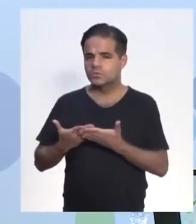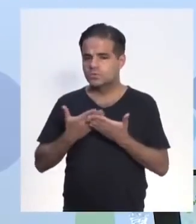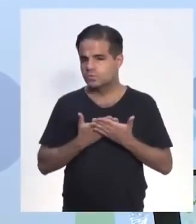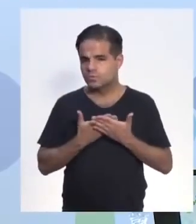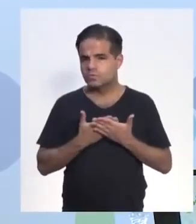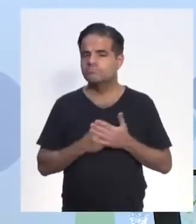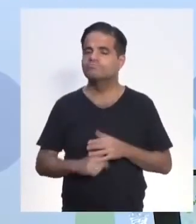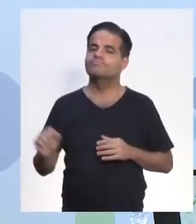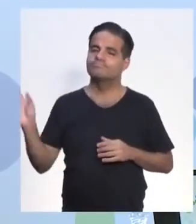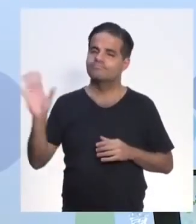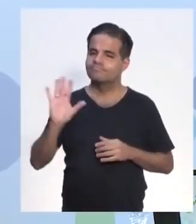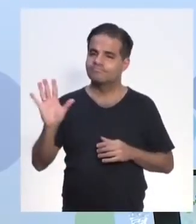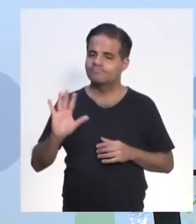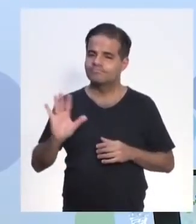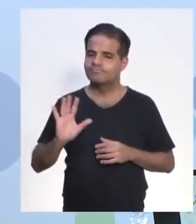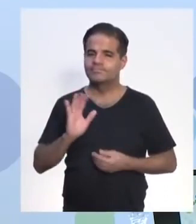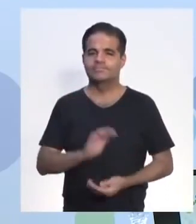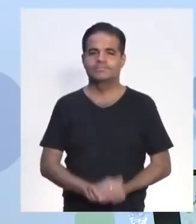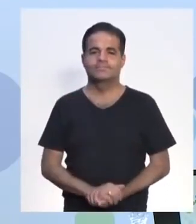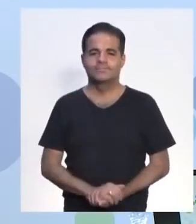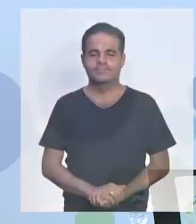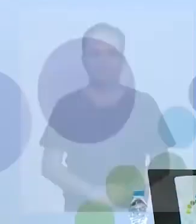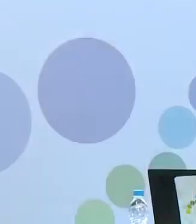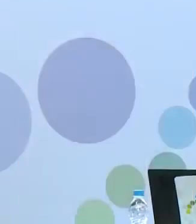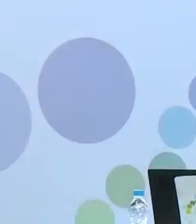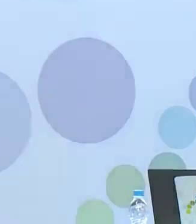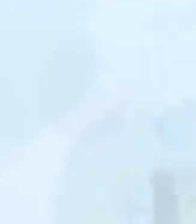estudando e tchau!